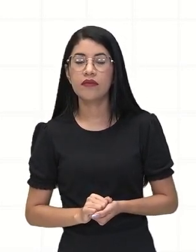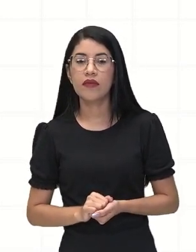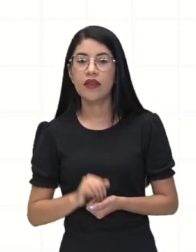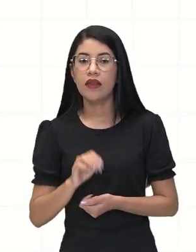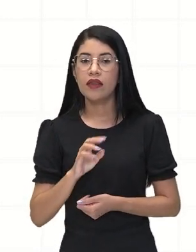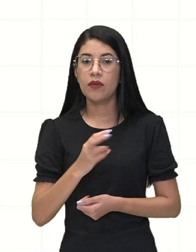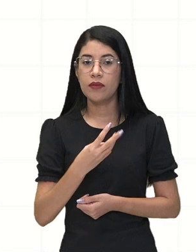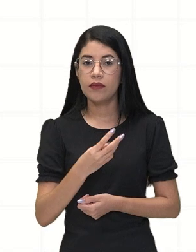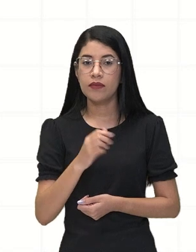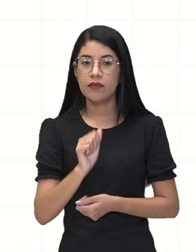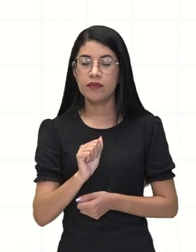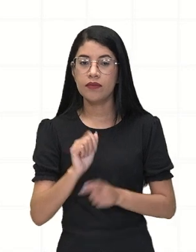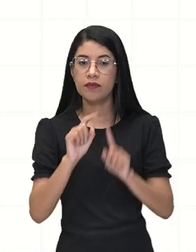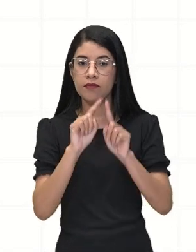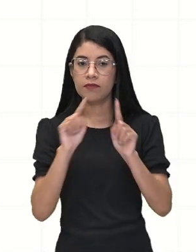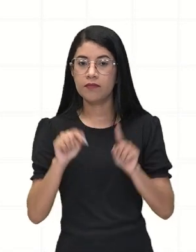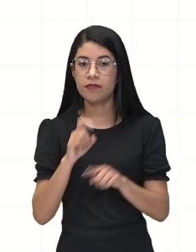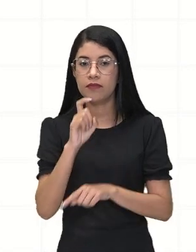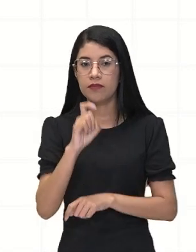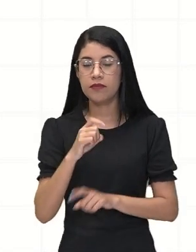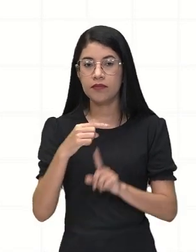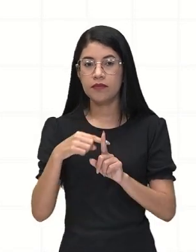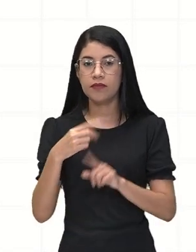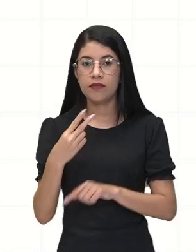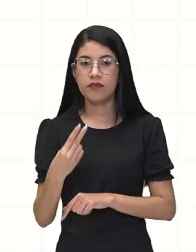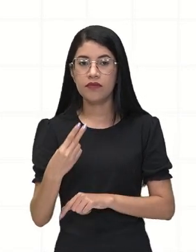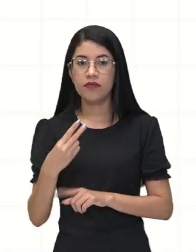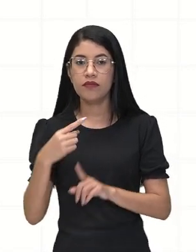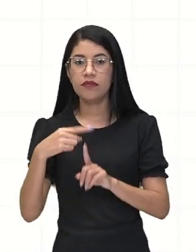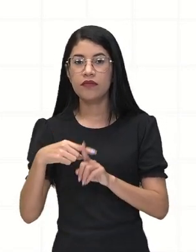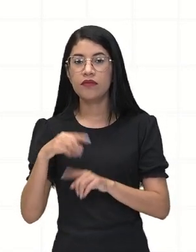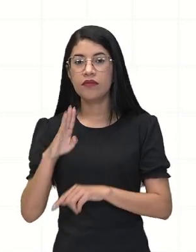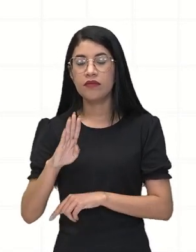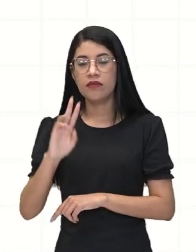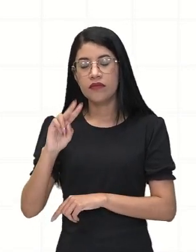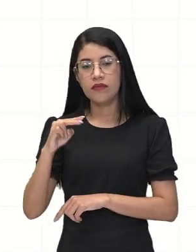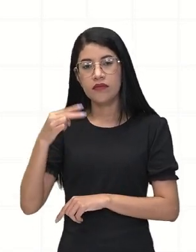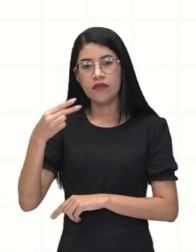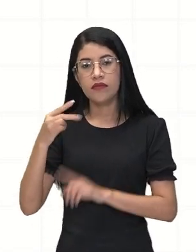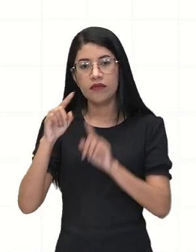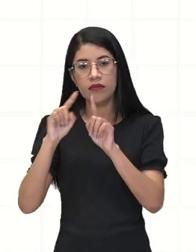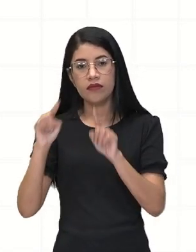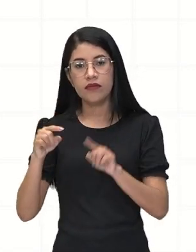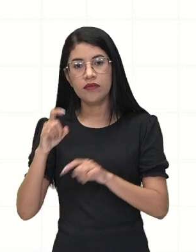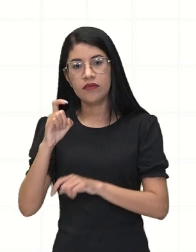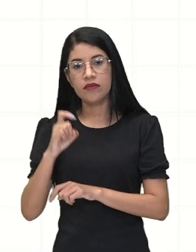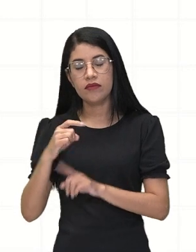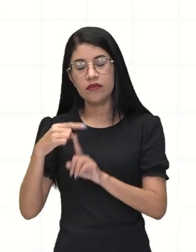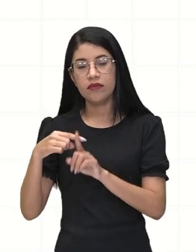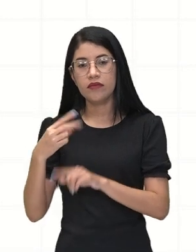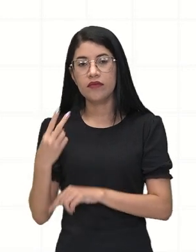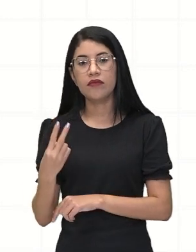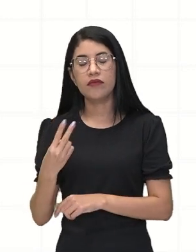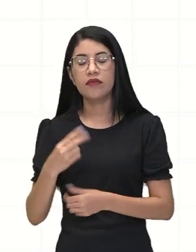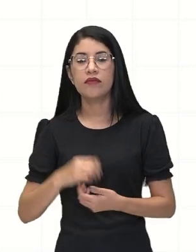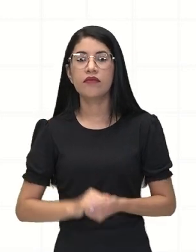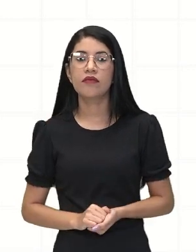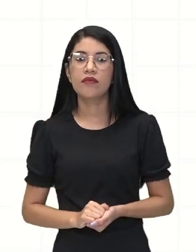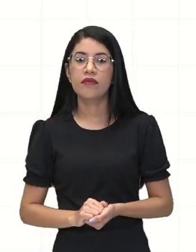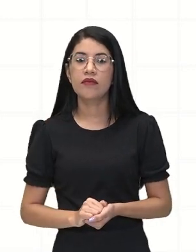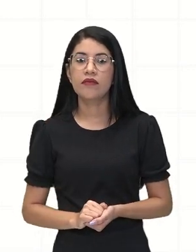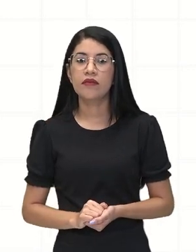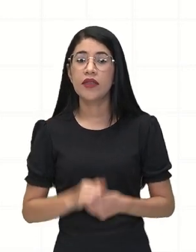ficar 3a vezes x mais 2, mais b ao quadrado vezes x mais 2.